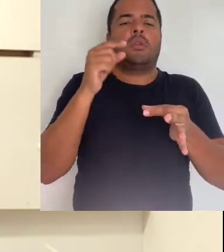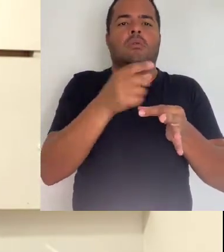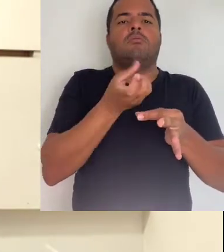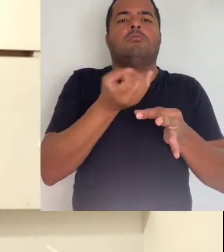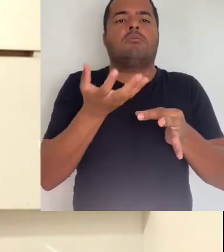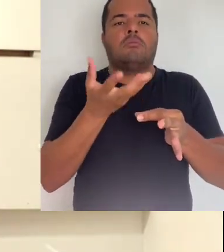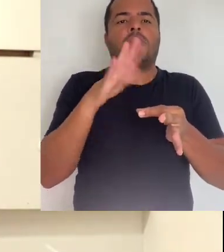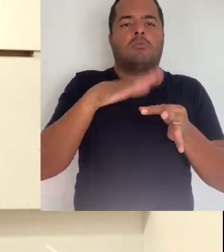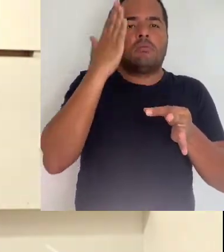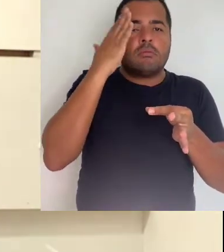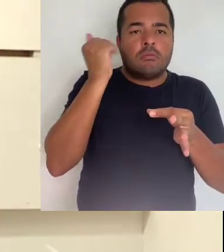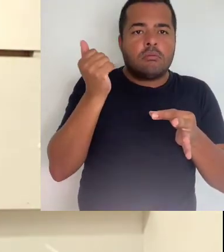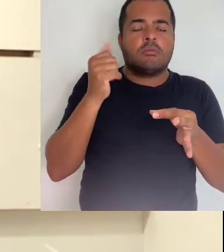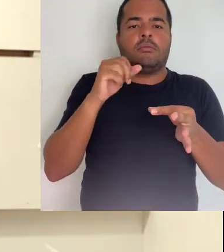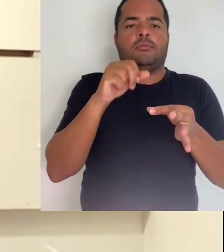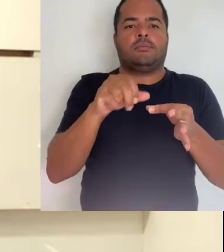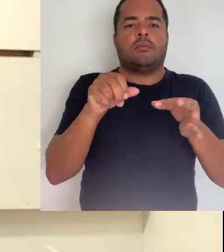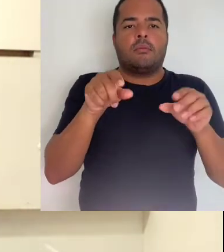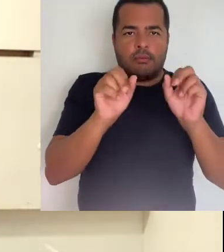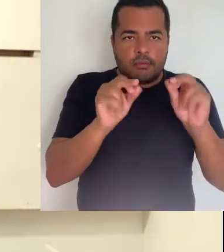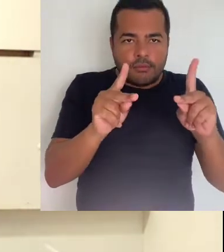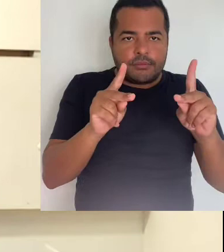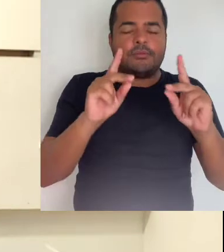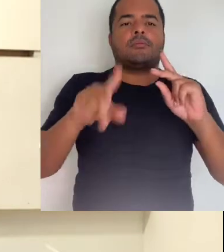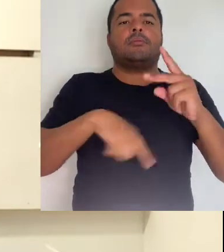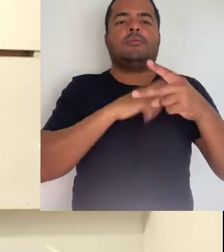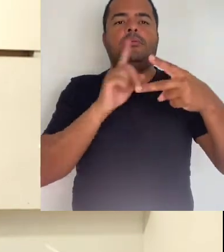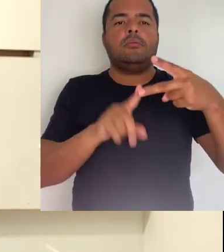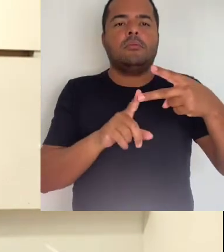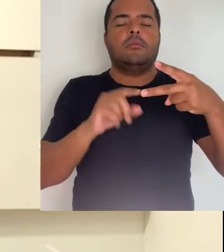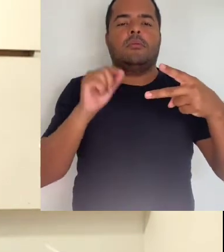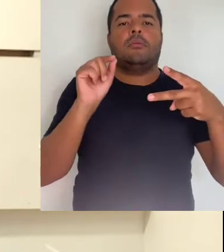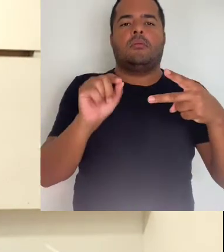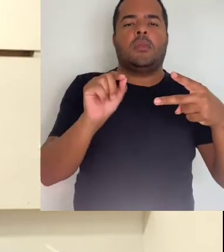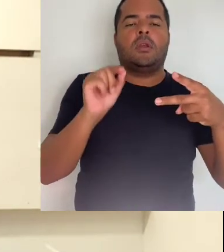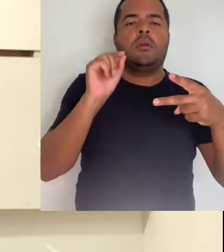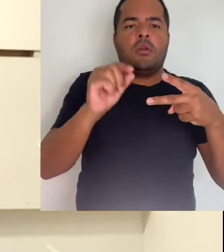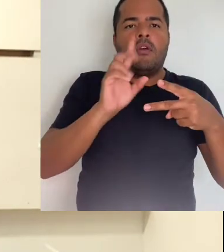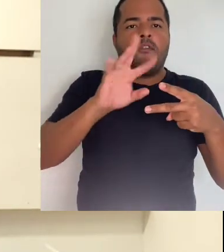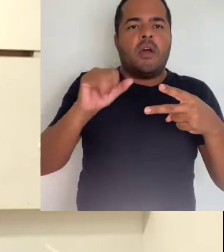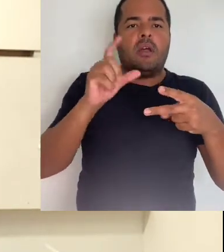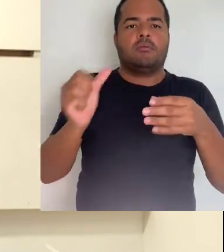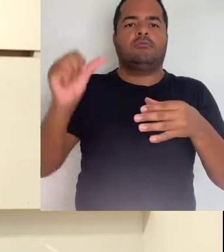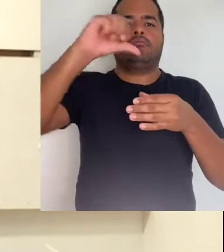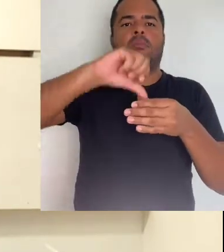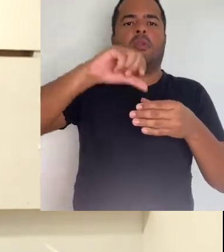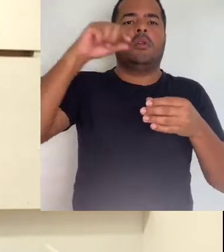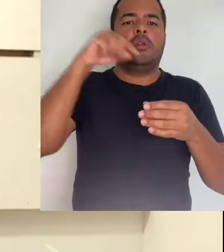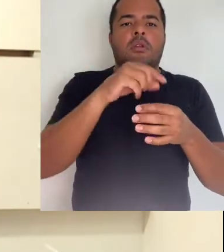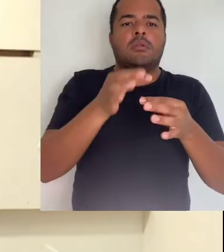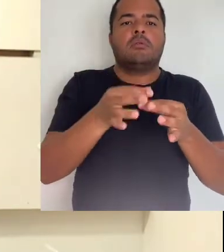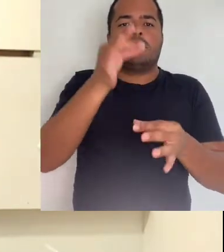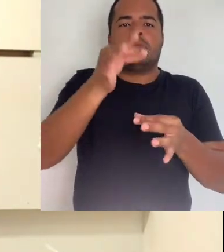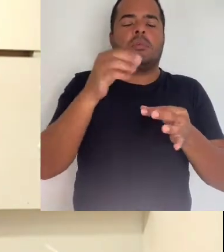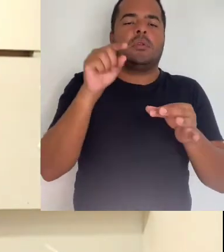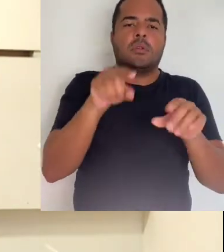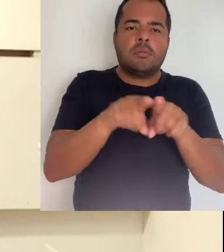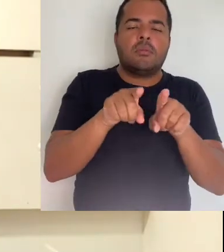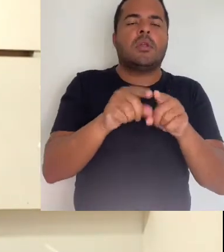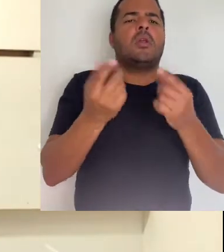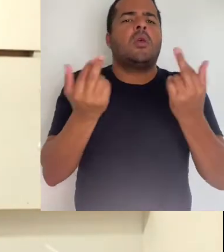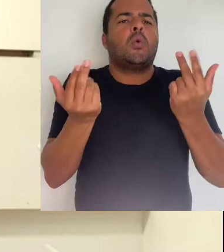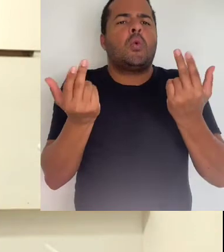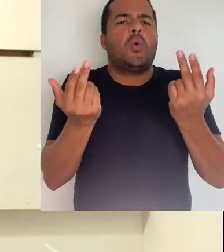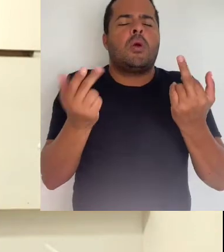está aqui no tubo a quantidade que foi adicionada, ok? E no outro tubo, o que é que vocês irão fazer? Vocês vão adicionar a